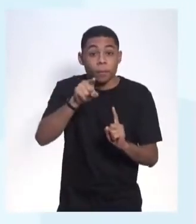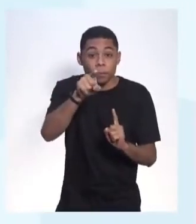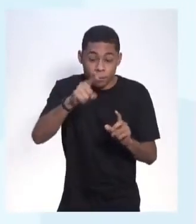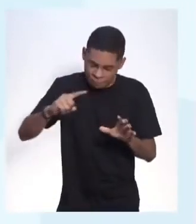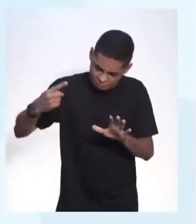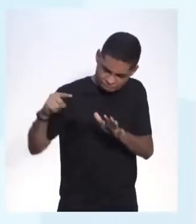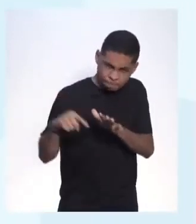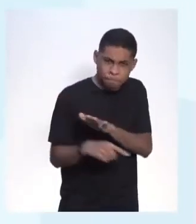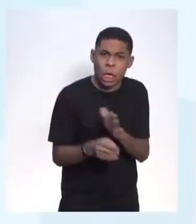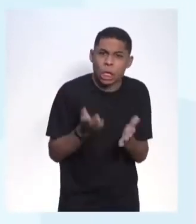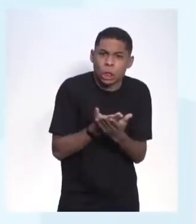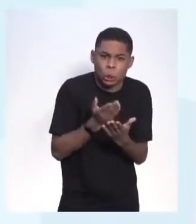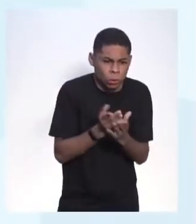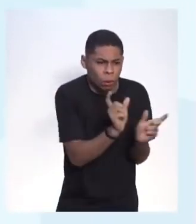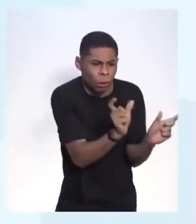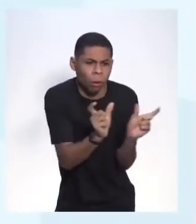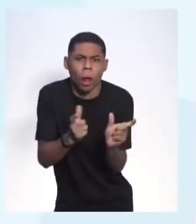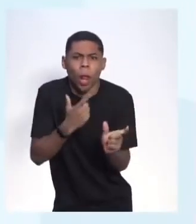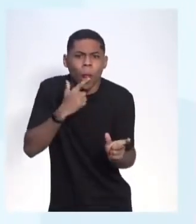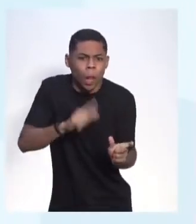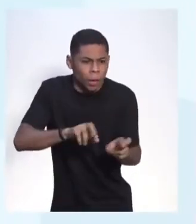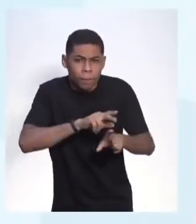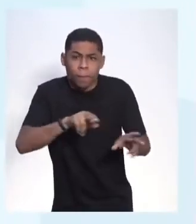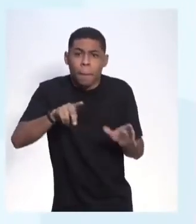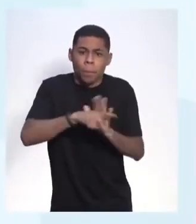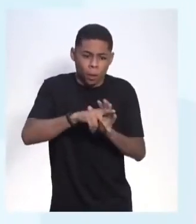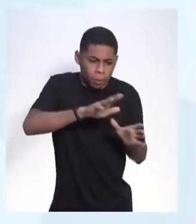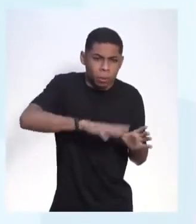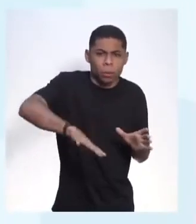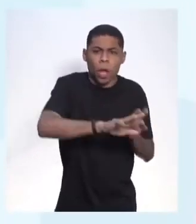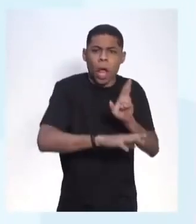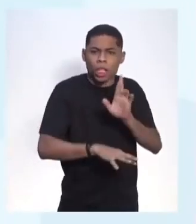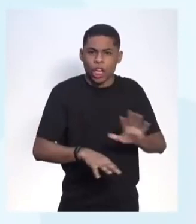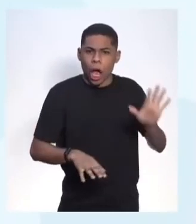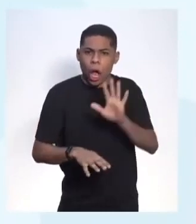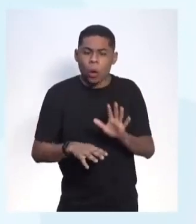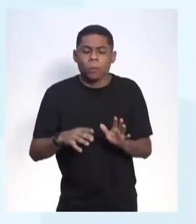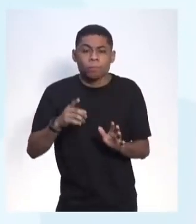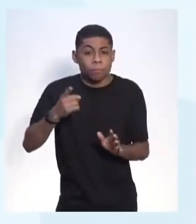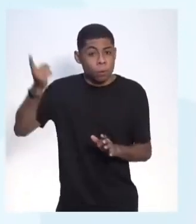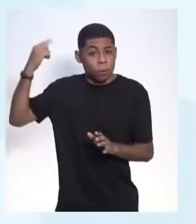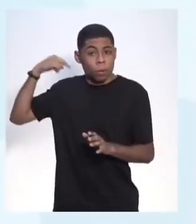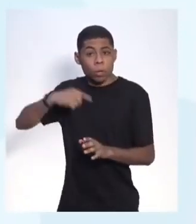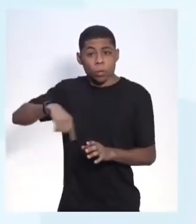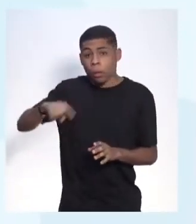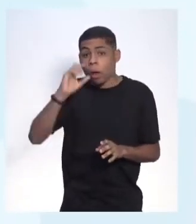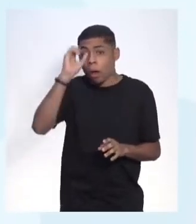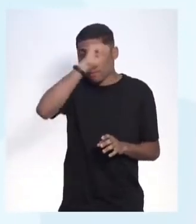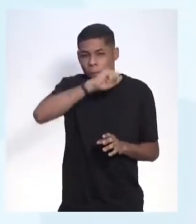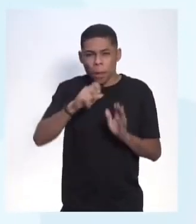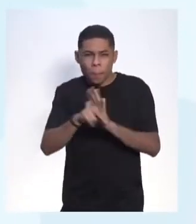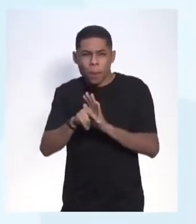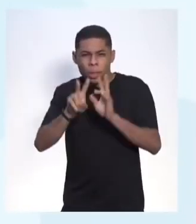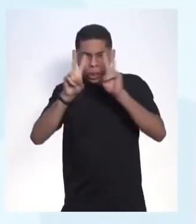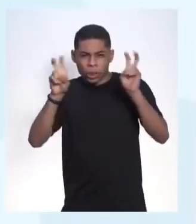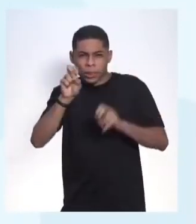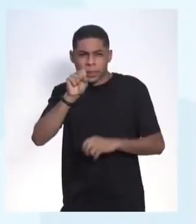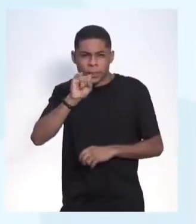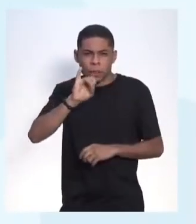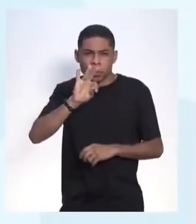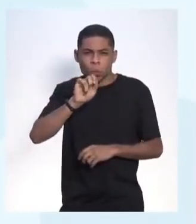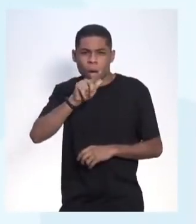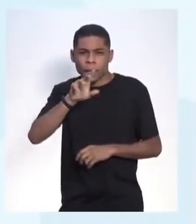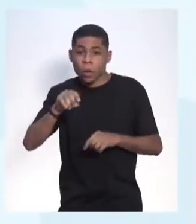nos estudos sobre a variação linguística regional. Então, ontem nós falamos um pouquinho da variação situacional e hoje nós vamos focar